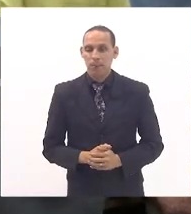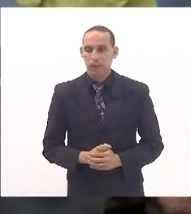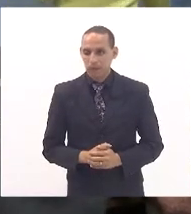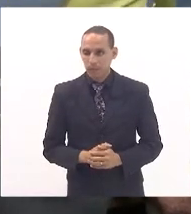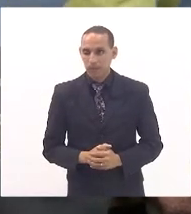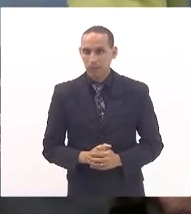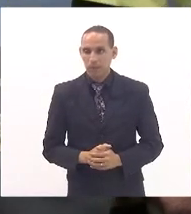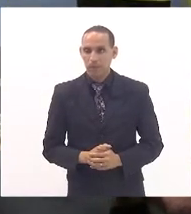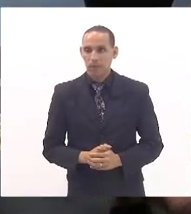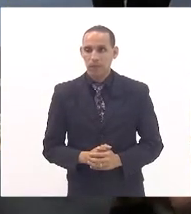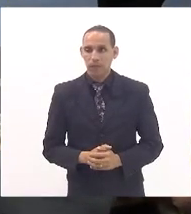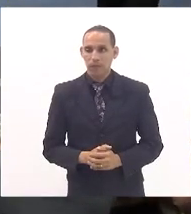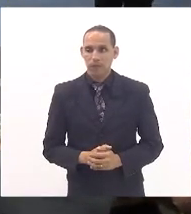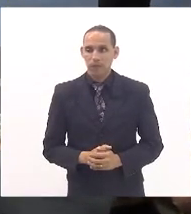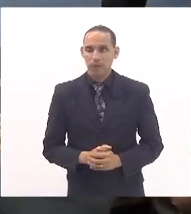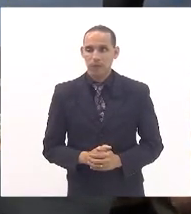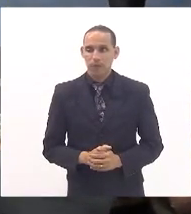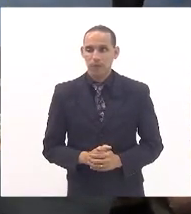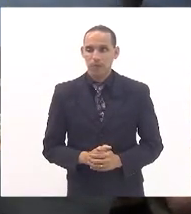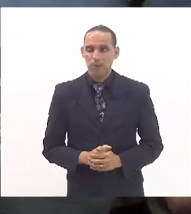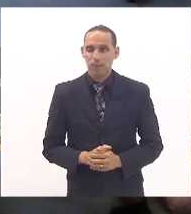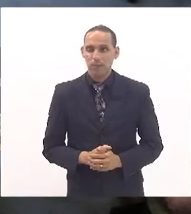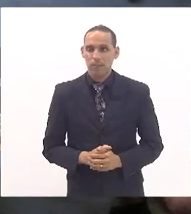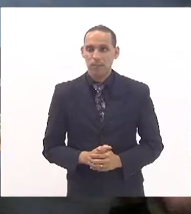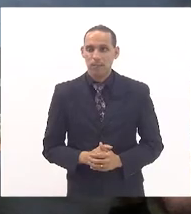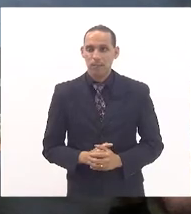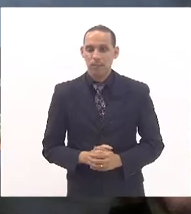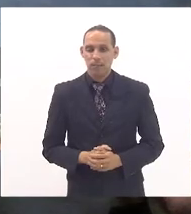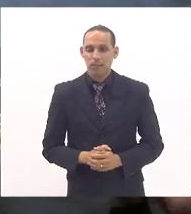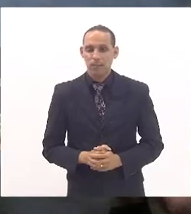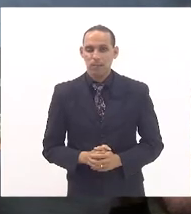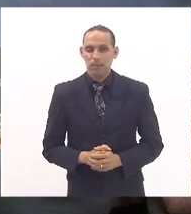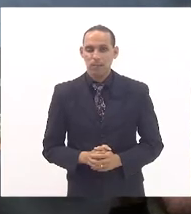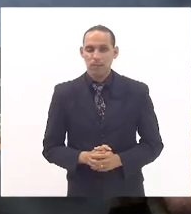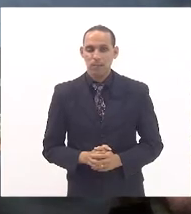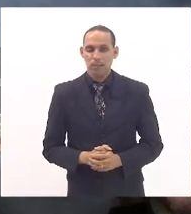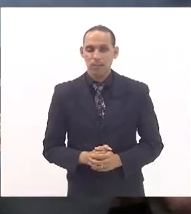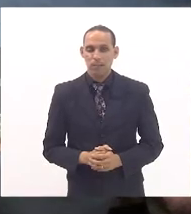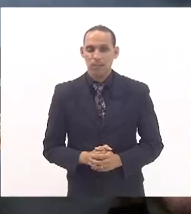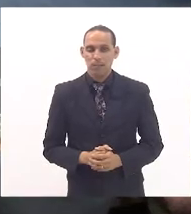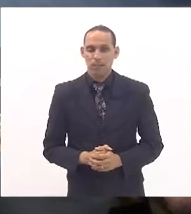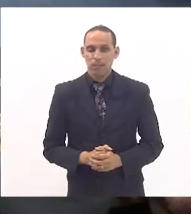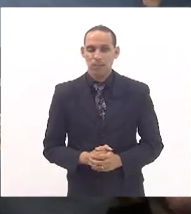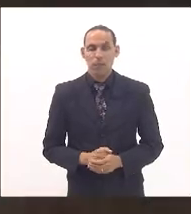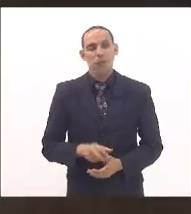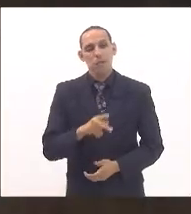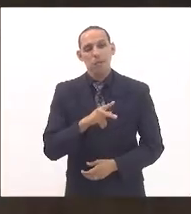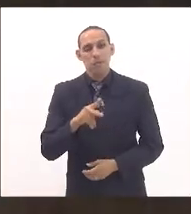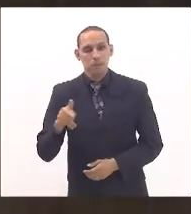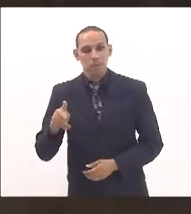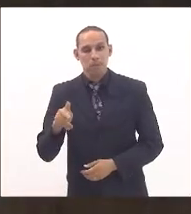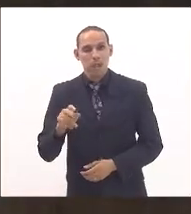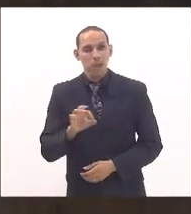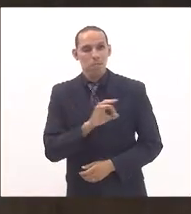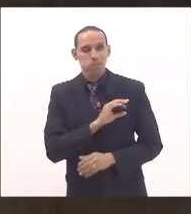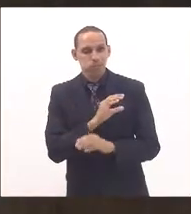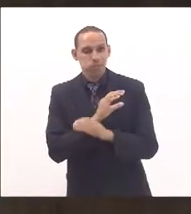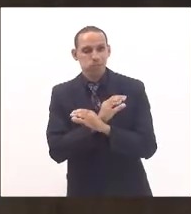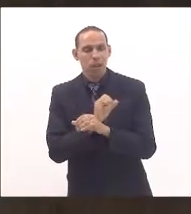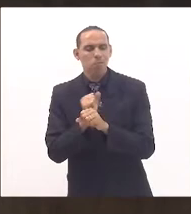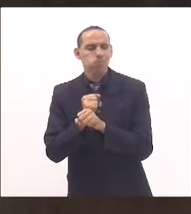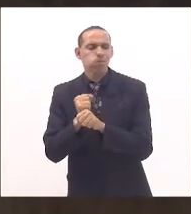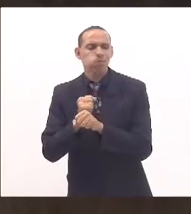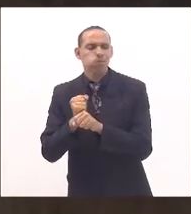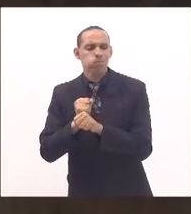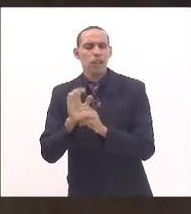Poxa, não quis pautar um projeto, não, Presidente, a Polícia Civil há anos vem